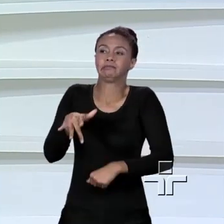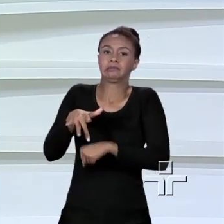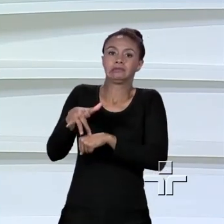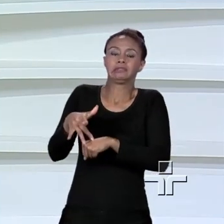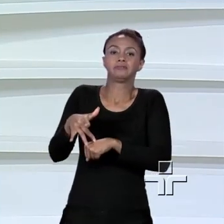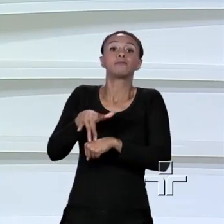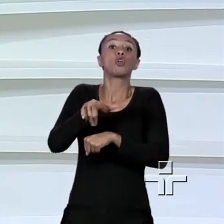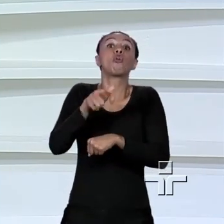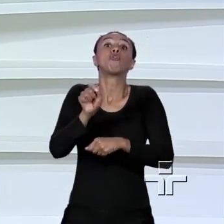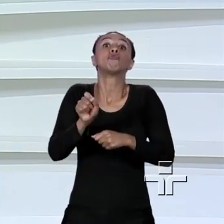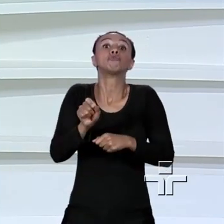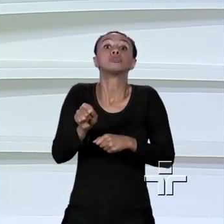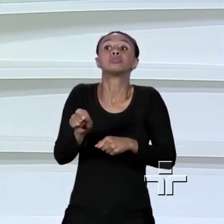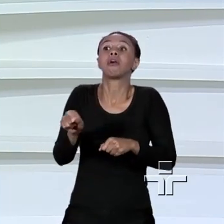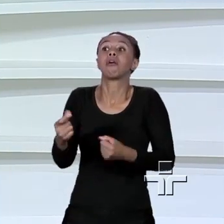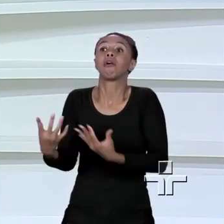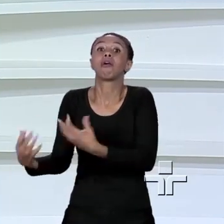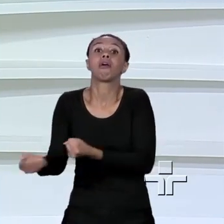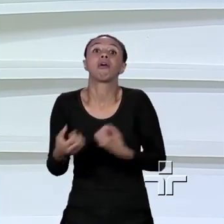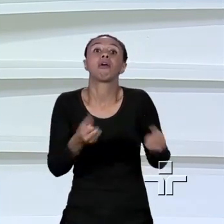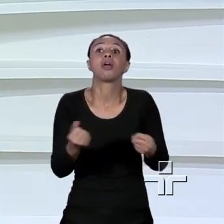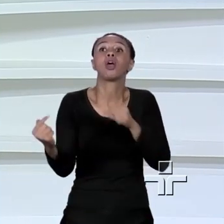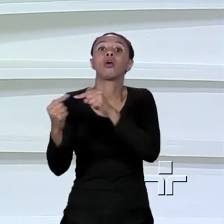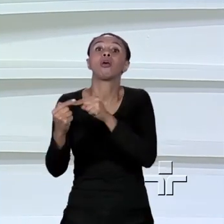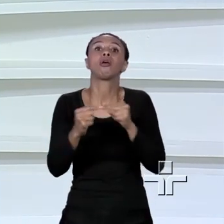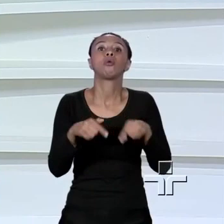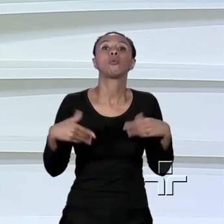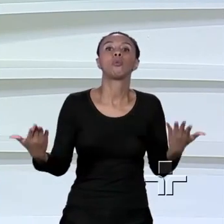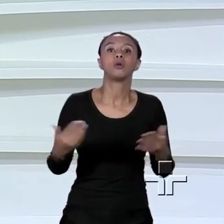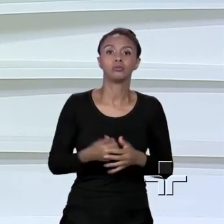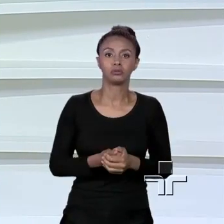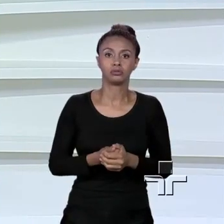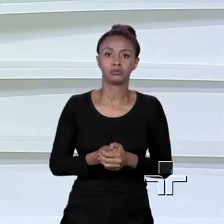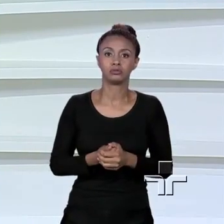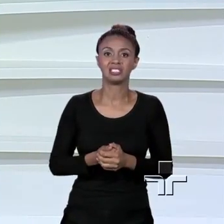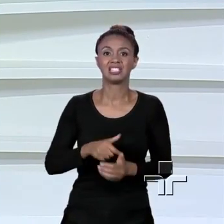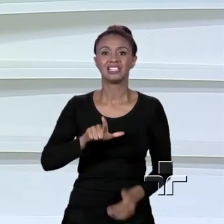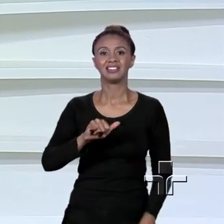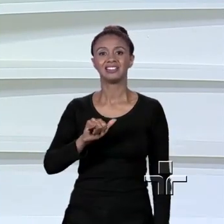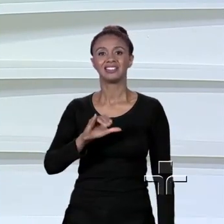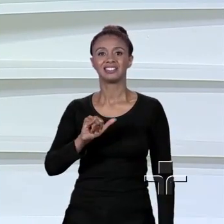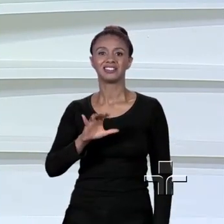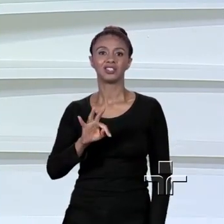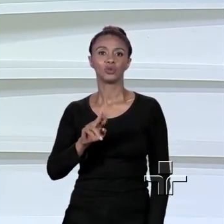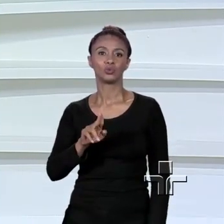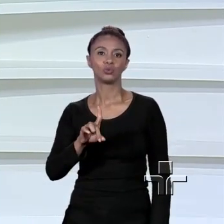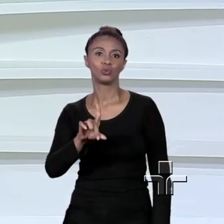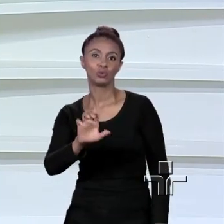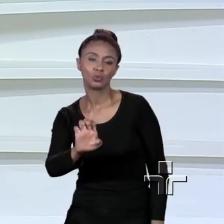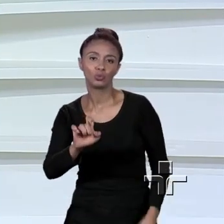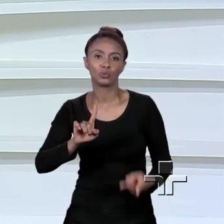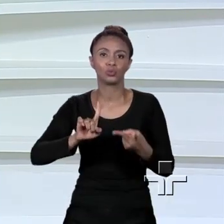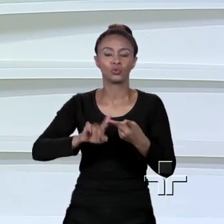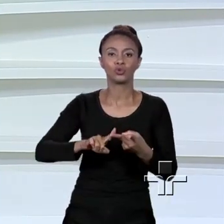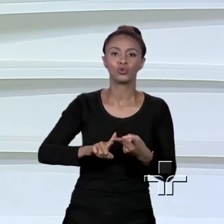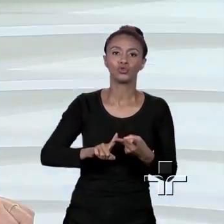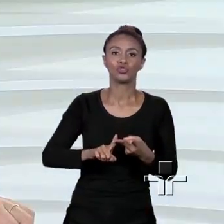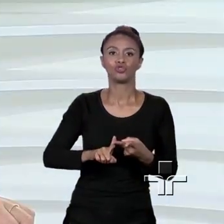Que posição a senhora tem em relação a, por exemplo, o excludente de ilicitude, revogar o Estatuto do